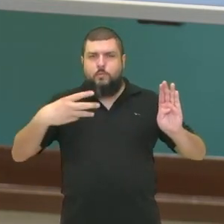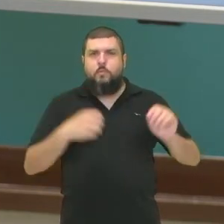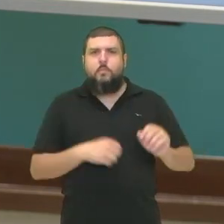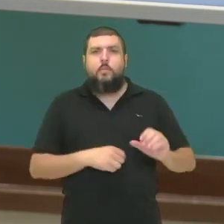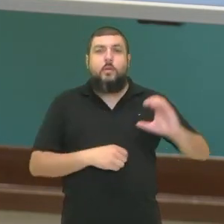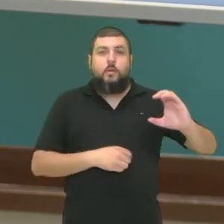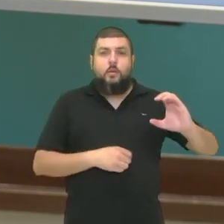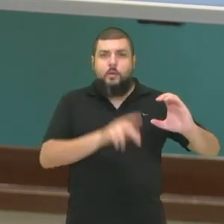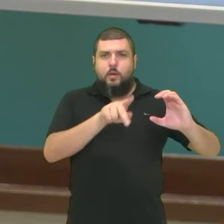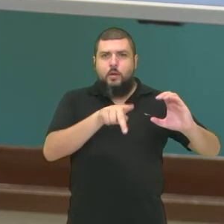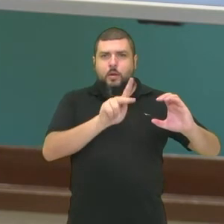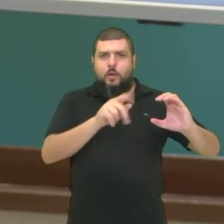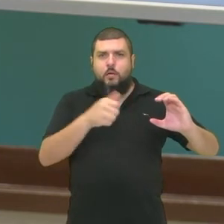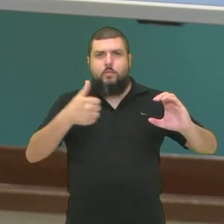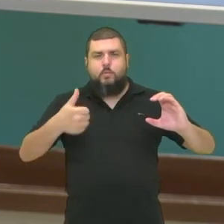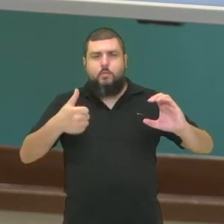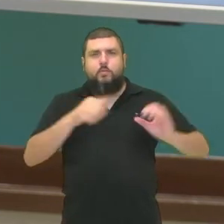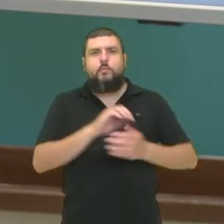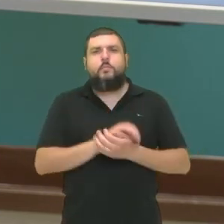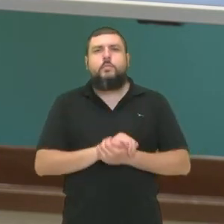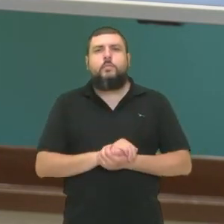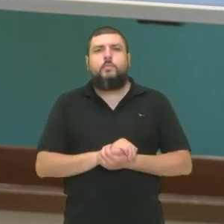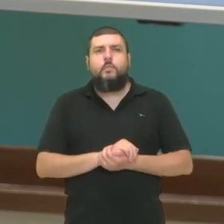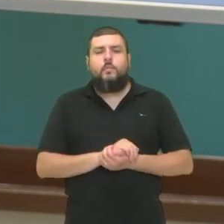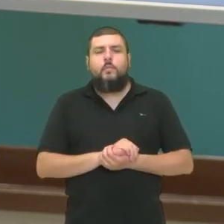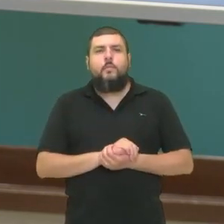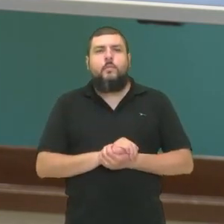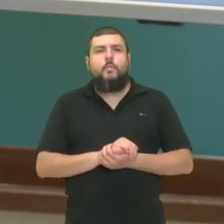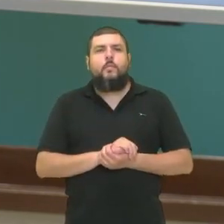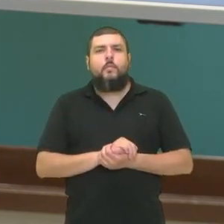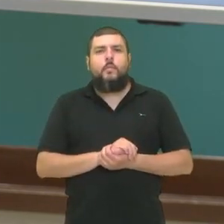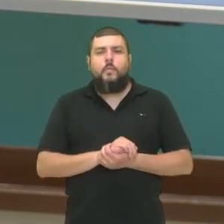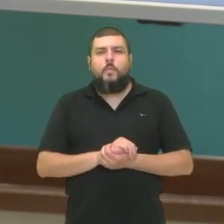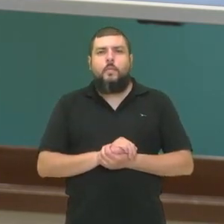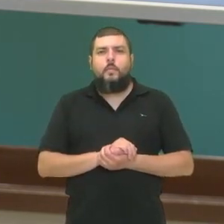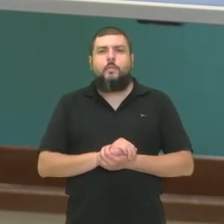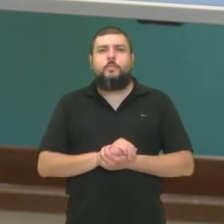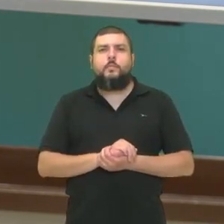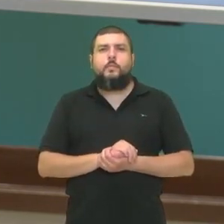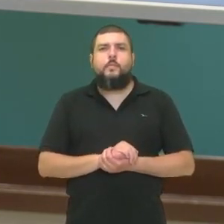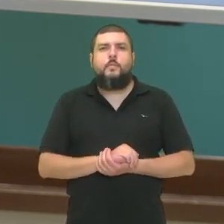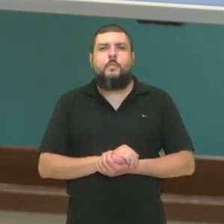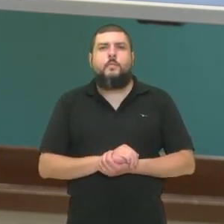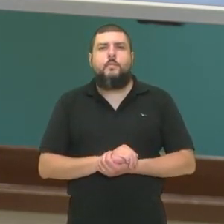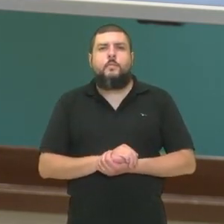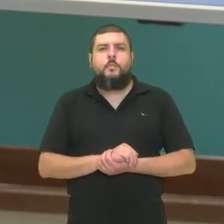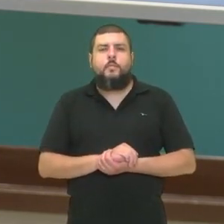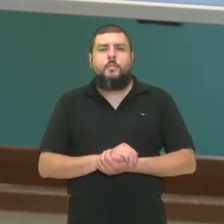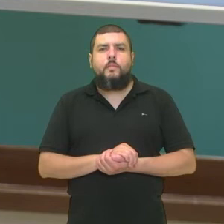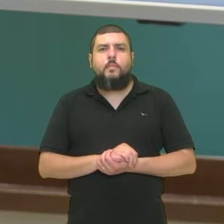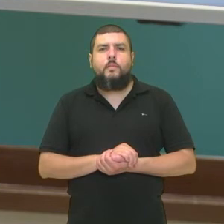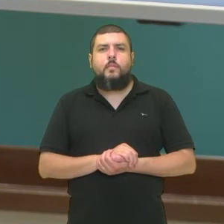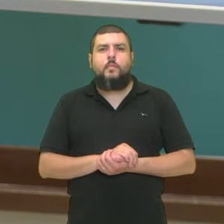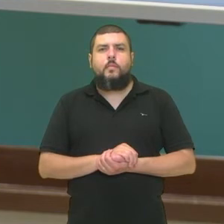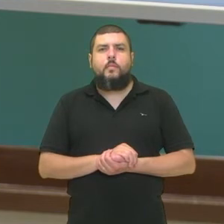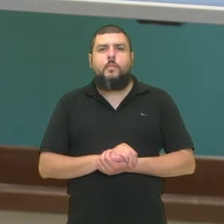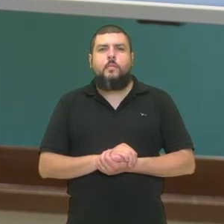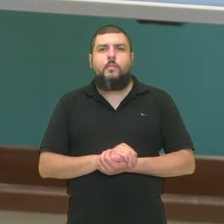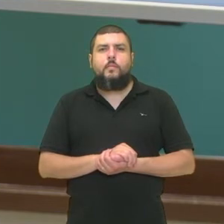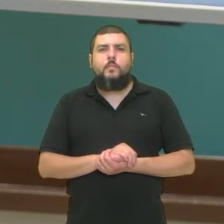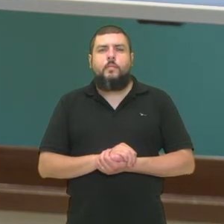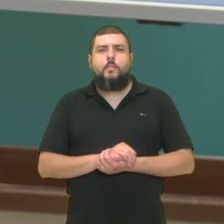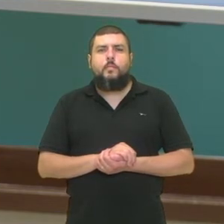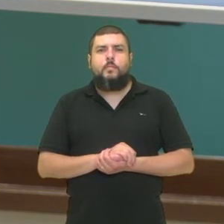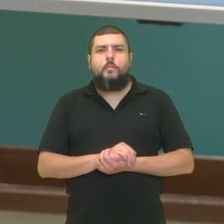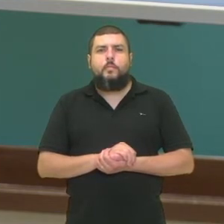Então, montando o determinante com o primeiro, com o segundo e com o terceiro ponto, fazendo as diagonais principais